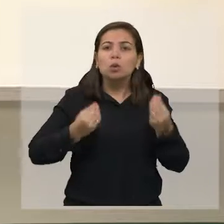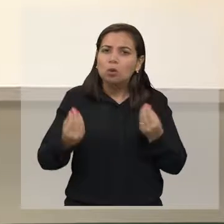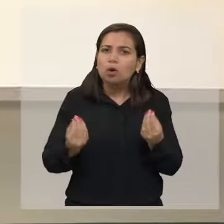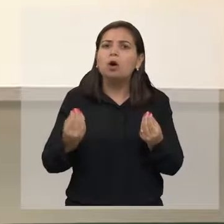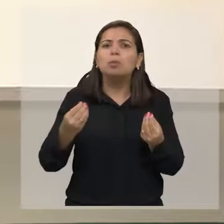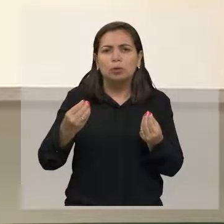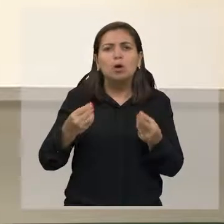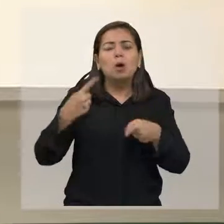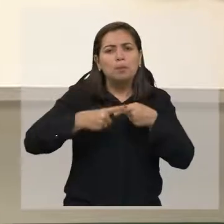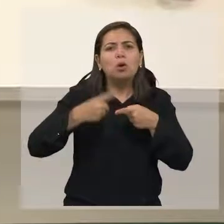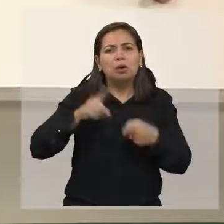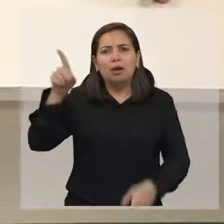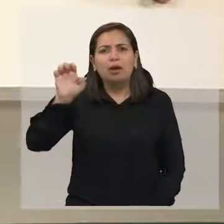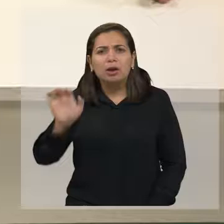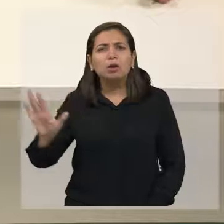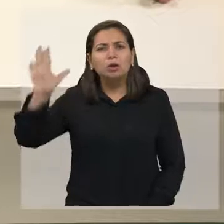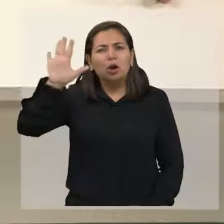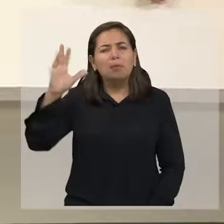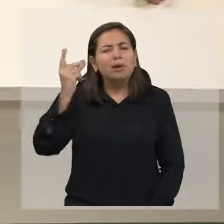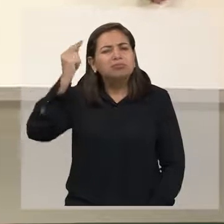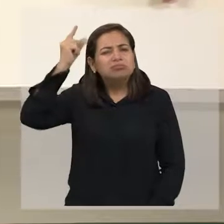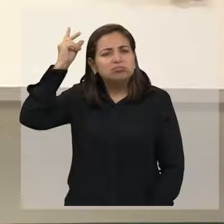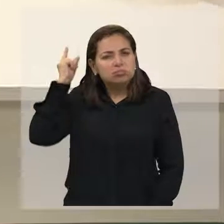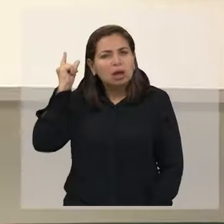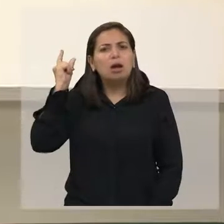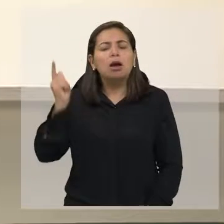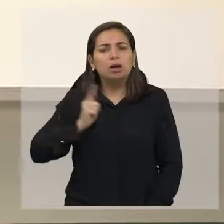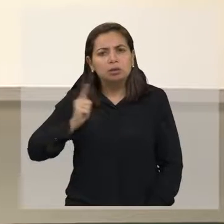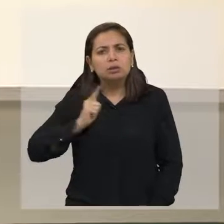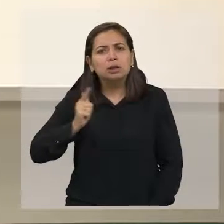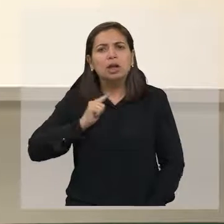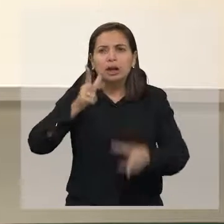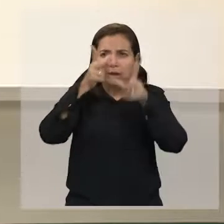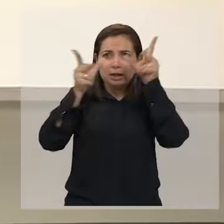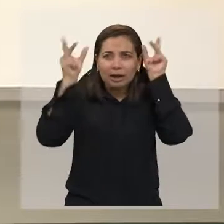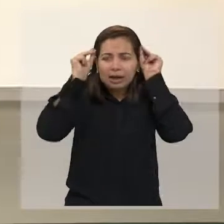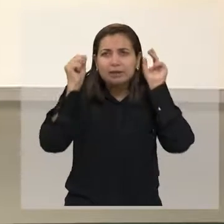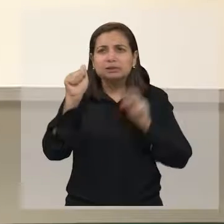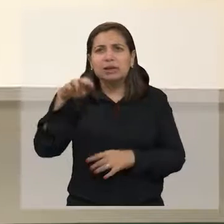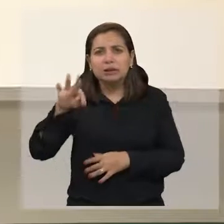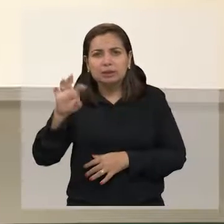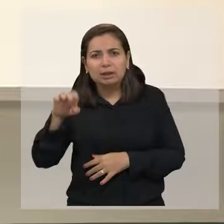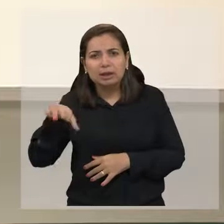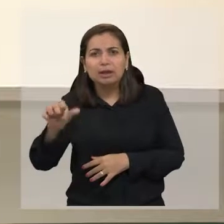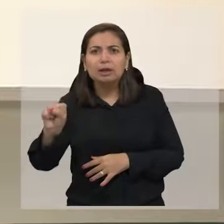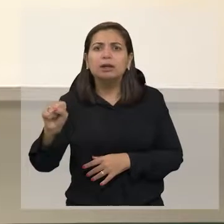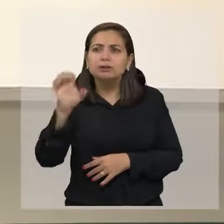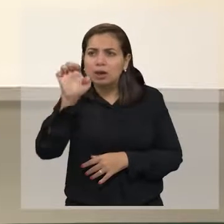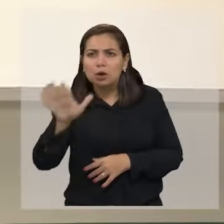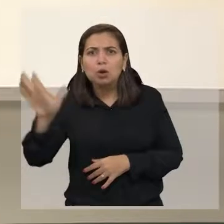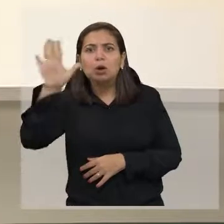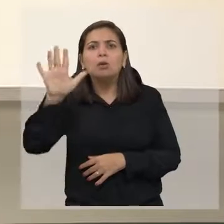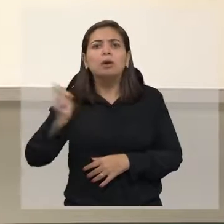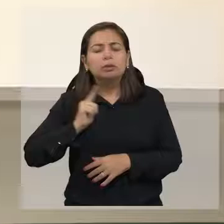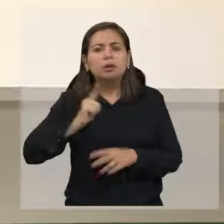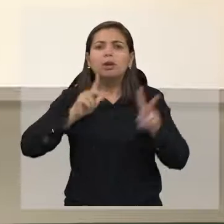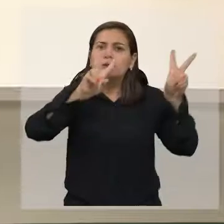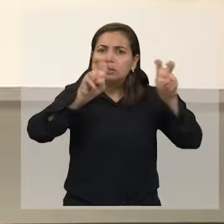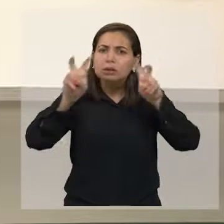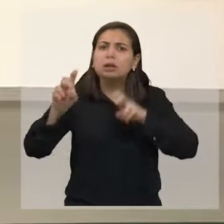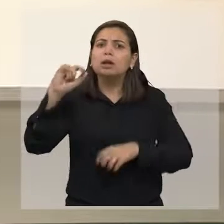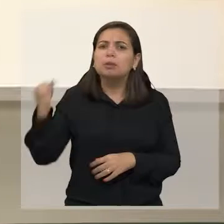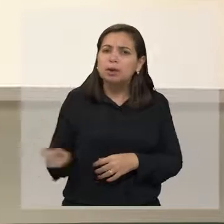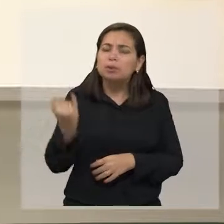a Europa, desde Atenas, né, desde a Grécia, passando pela Europa, são temas em voga e que